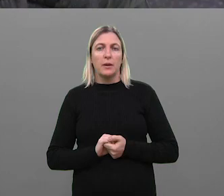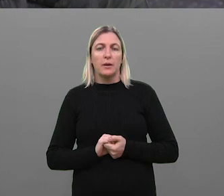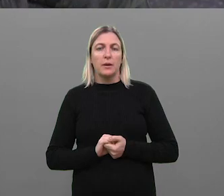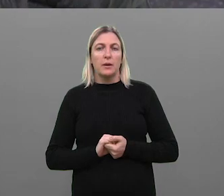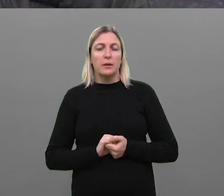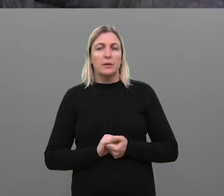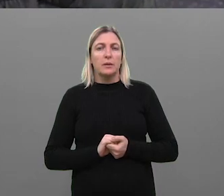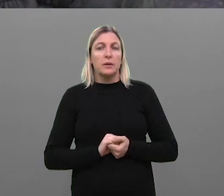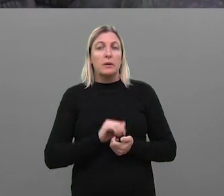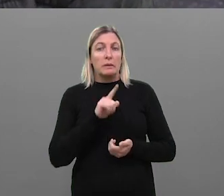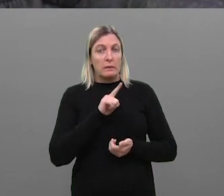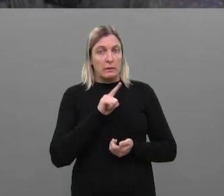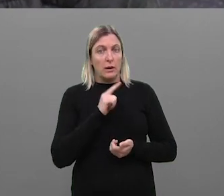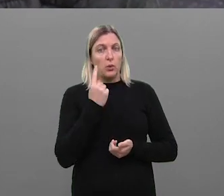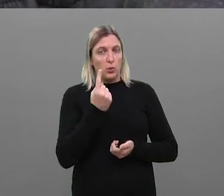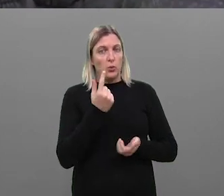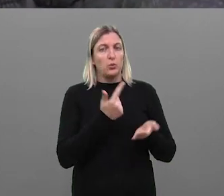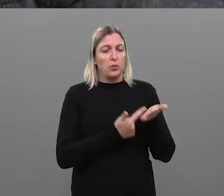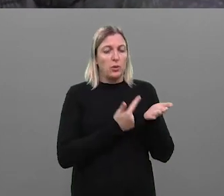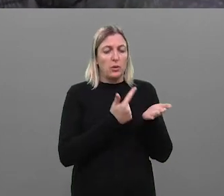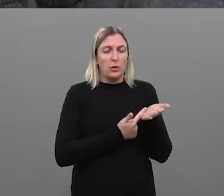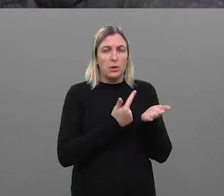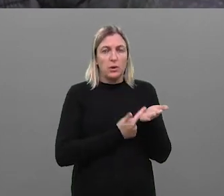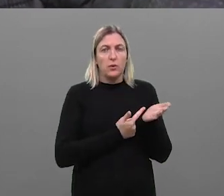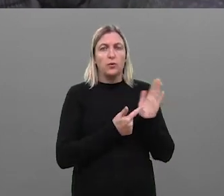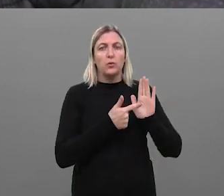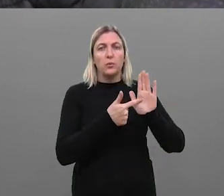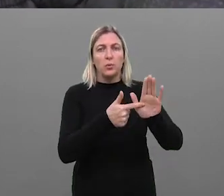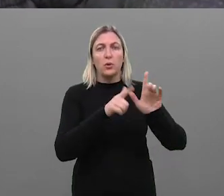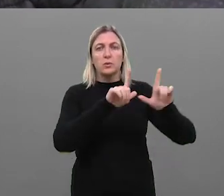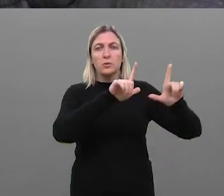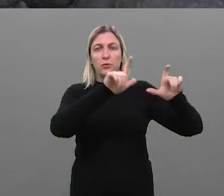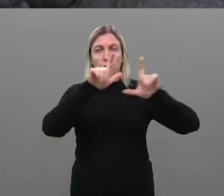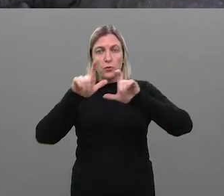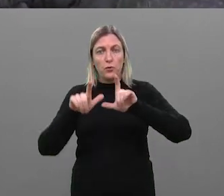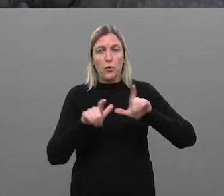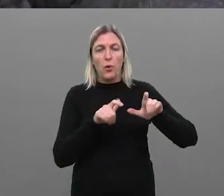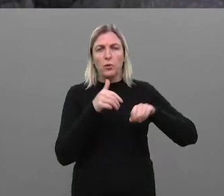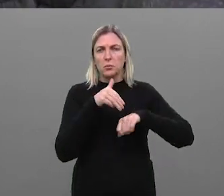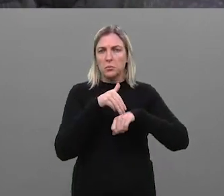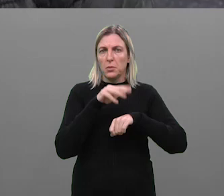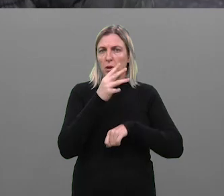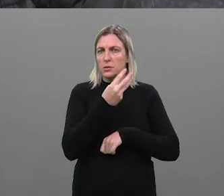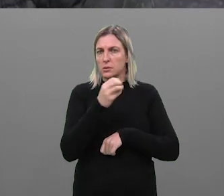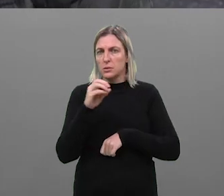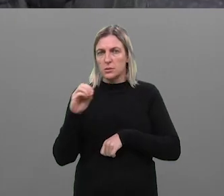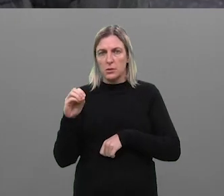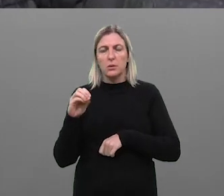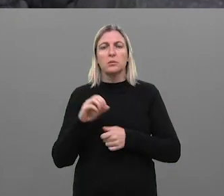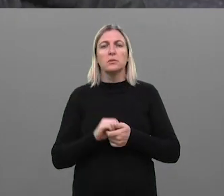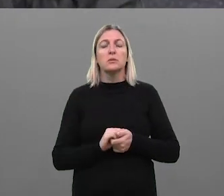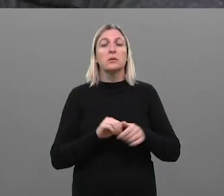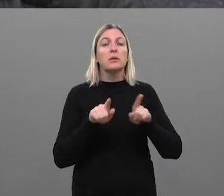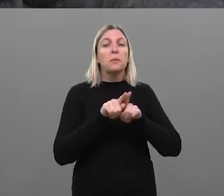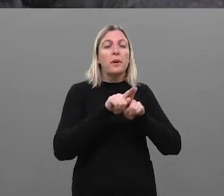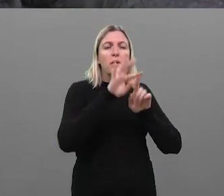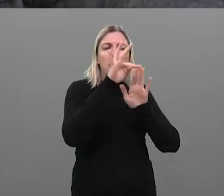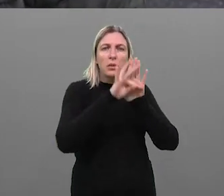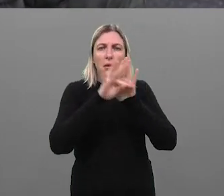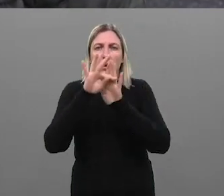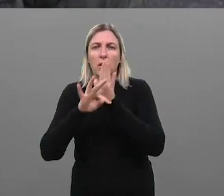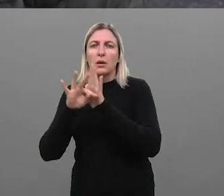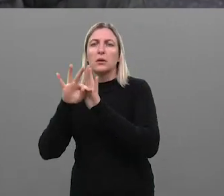Ah esse de quase 300 páginas é um livro A parte das fotos são mais de 300 e textos né